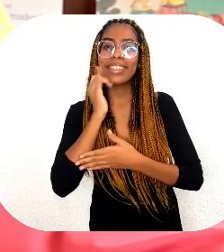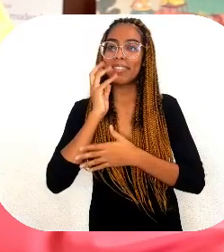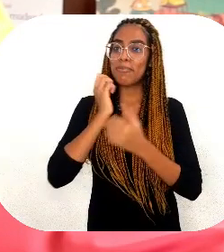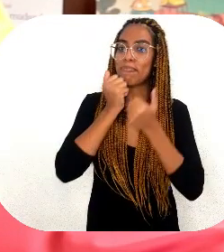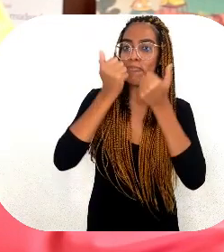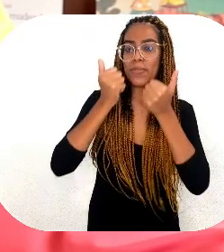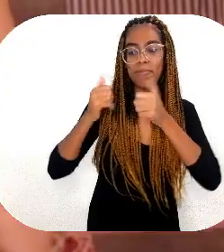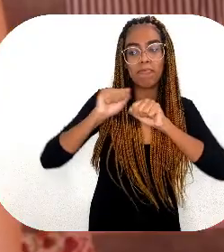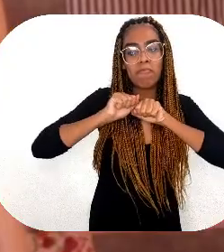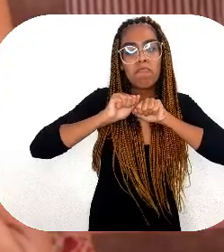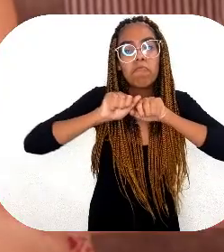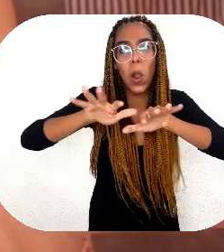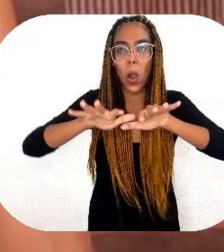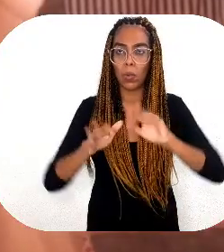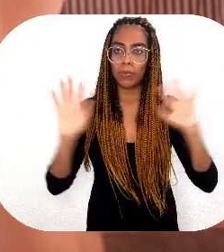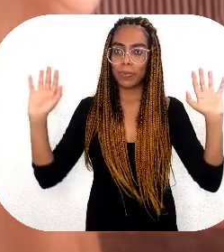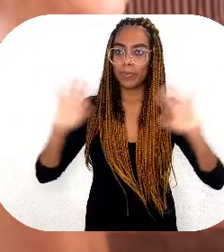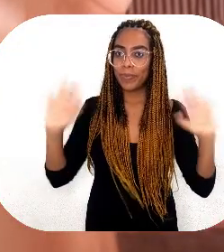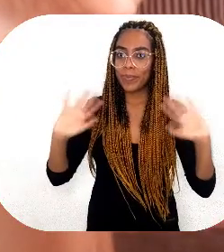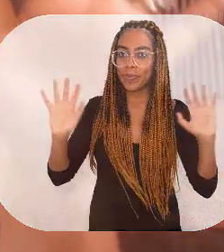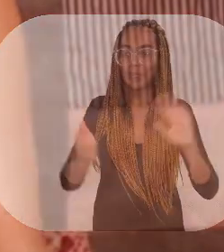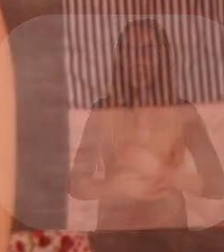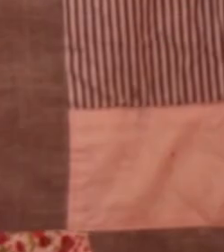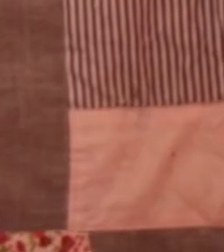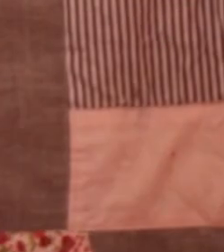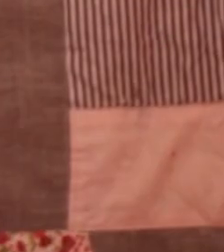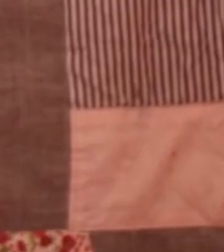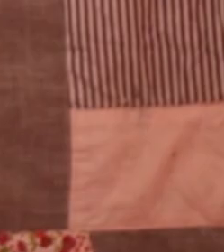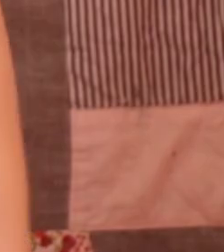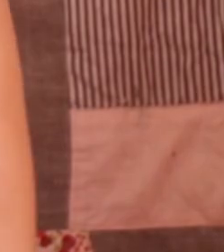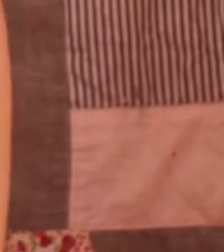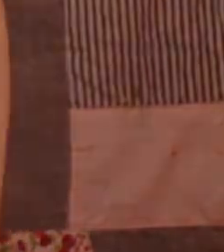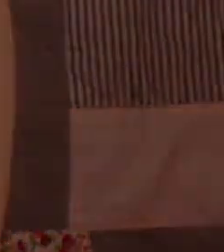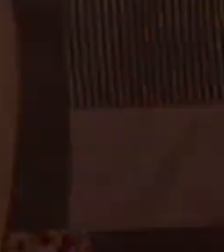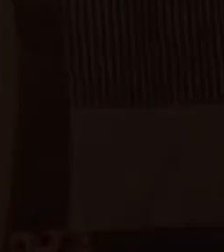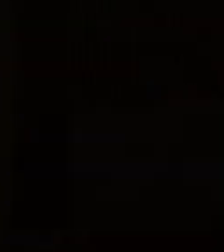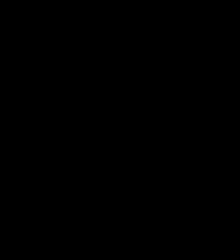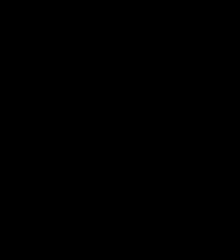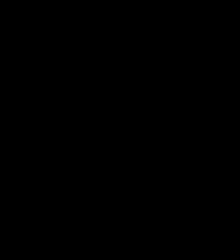colegas, todos os amigos. Vamos espalhar boas histórias por aí. Tchau, pessoal!